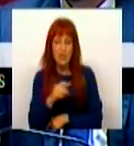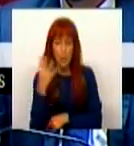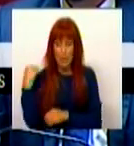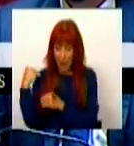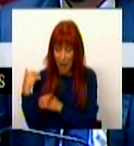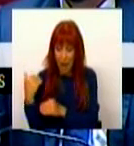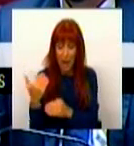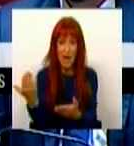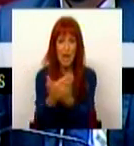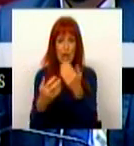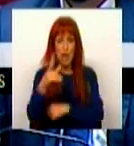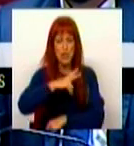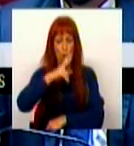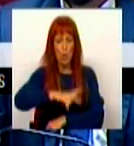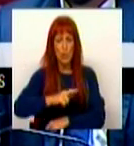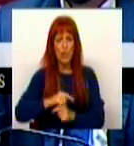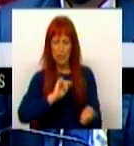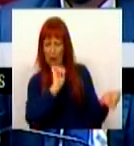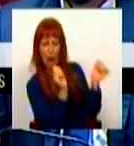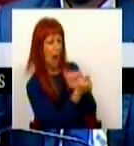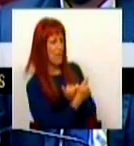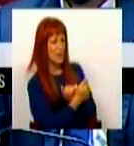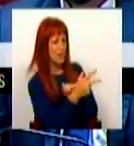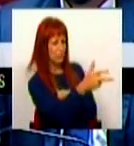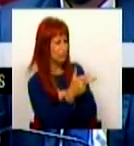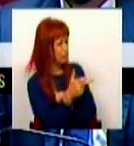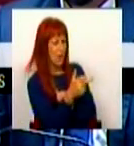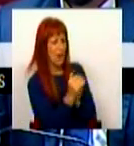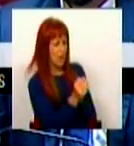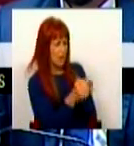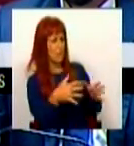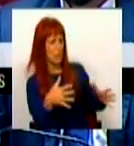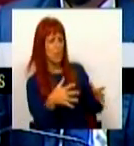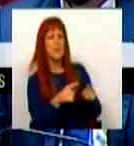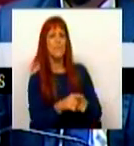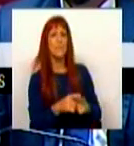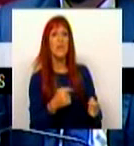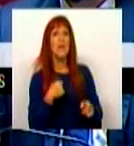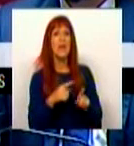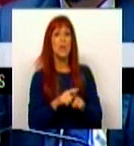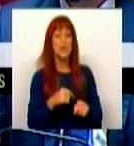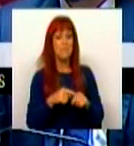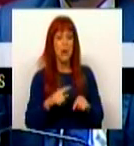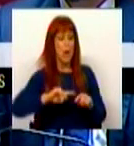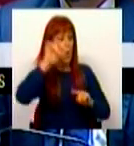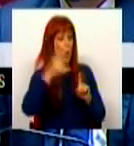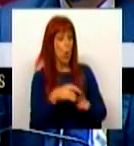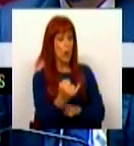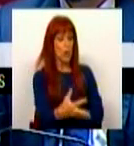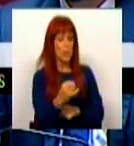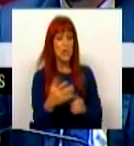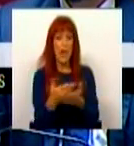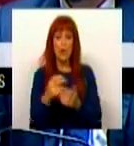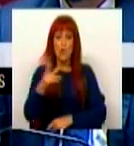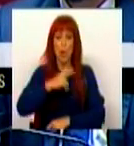há quatro meses, a economia portuguesa deu a volta da desaceleração que se, obrigado, Sr. Ministro. Que se observou ao longo de 2018, a